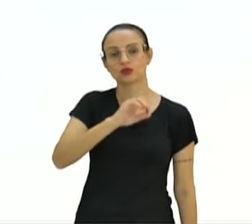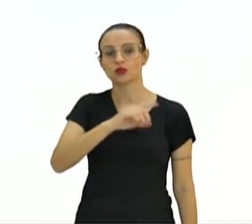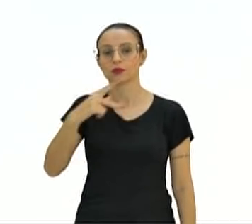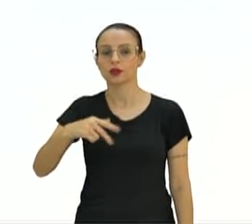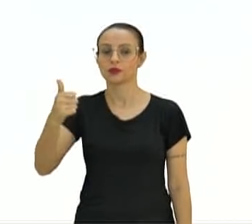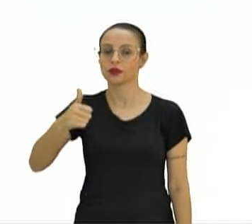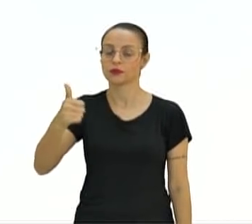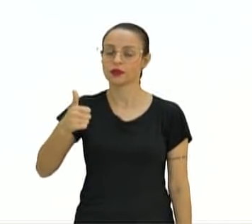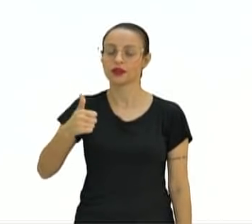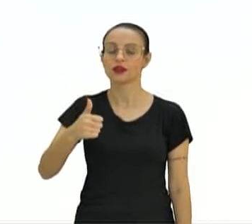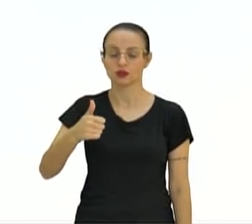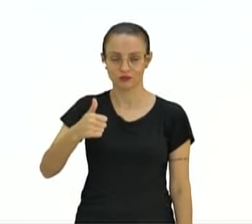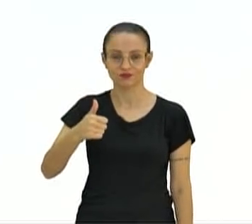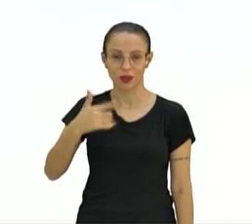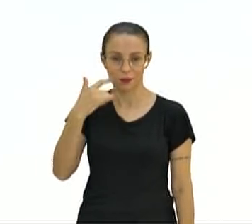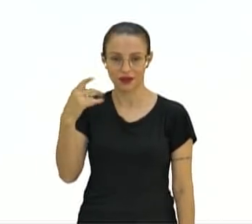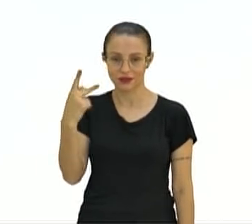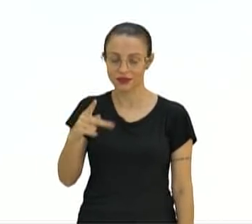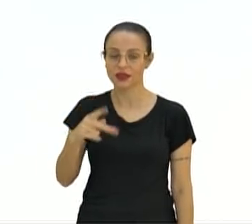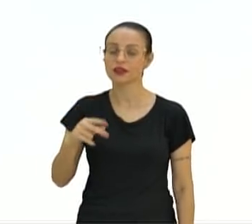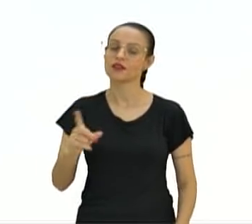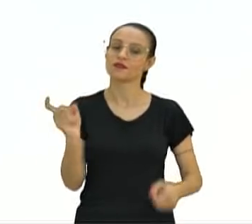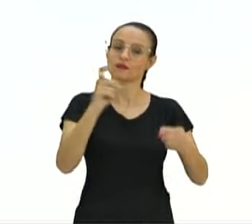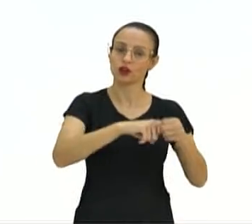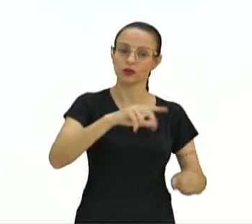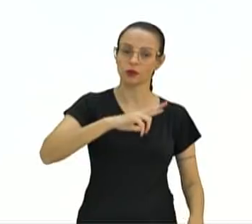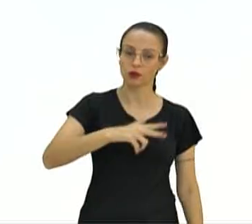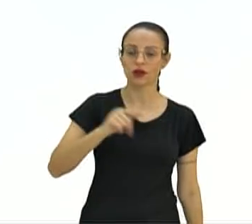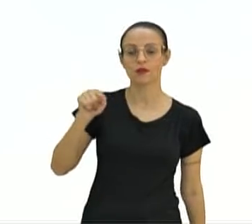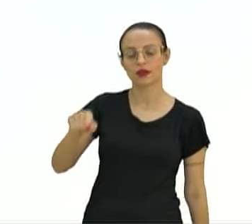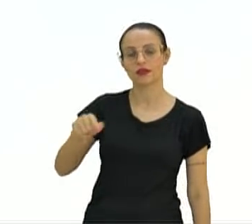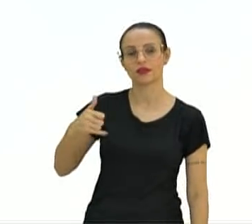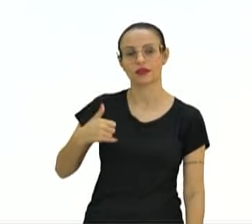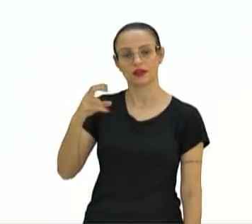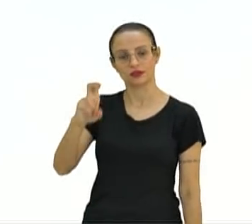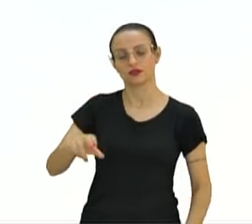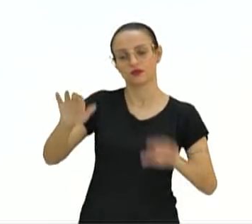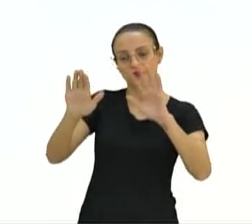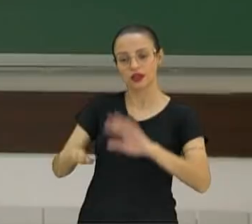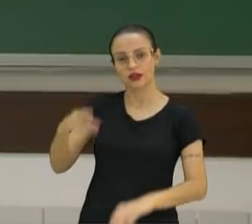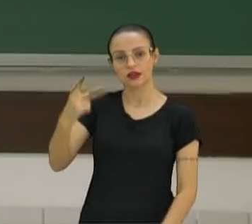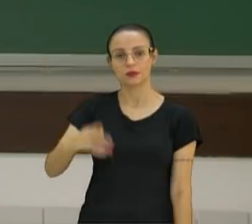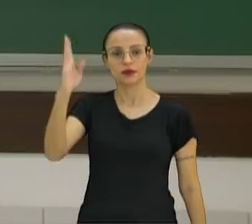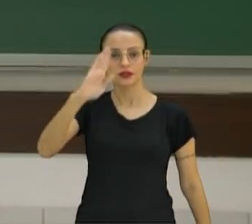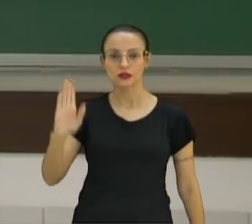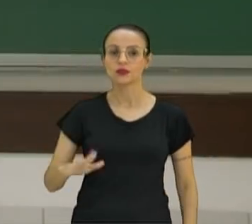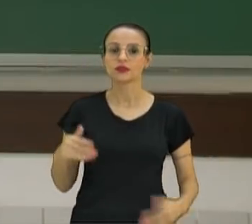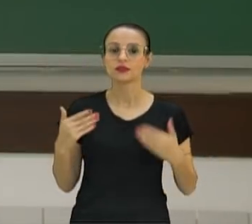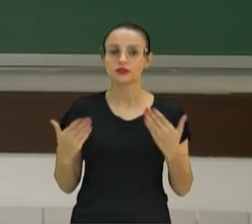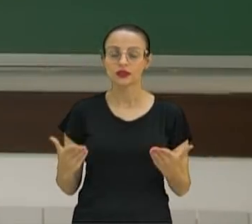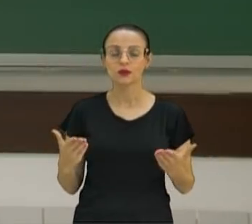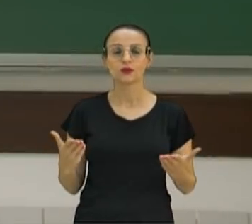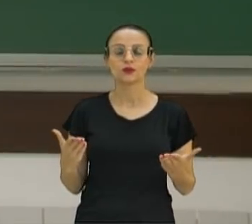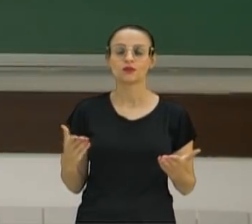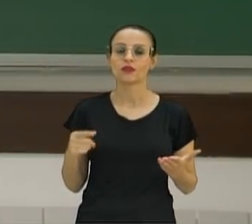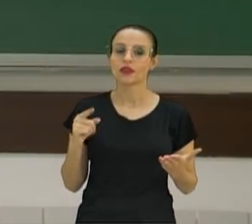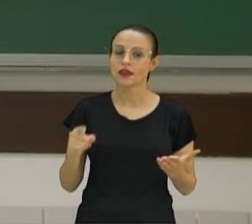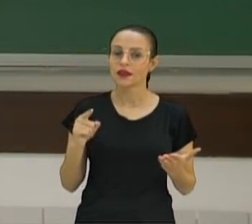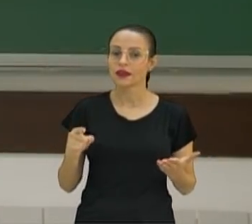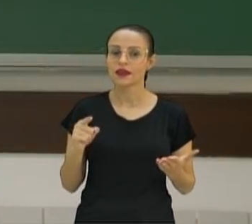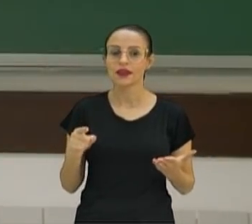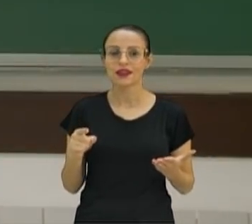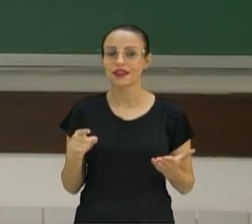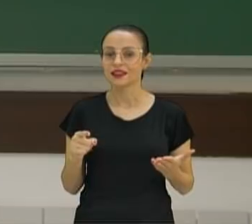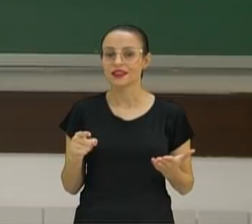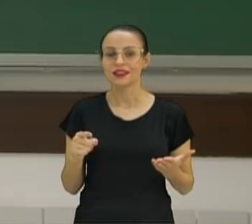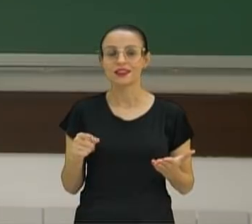Portugal, deixando, né, Dom Pedro II aí com 5 anos de idade aqui no Brasil. Então veja aqui, né, ele se torna órfão